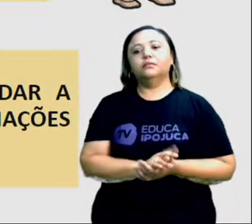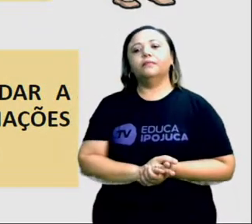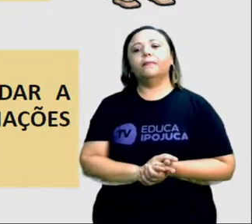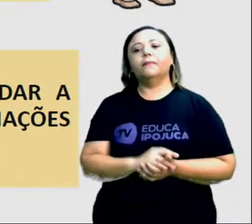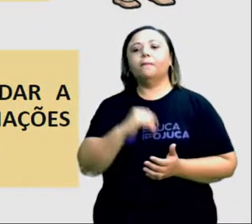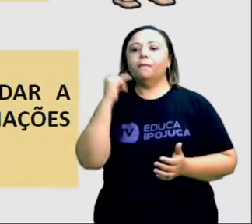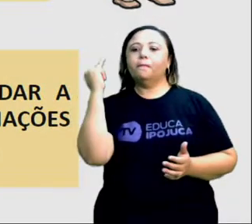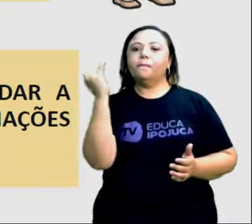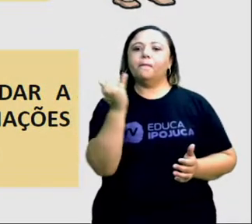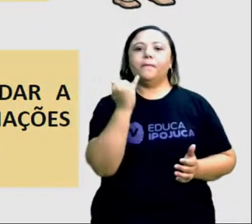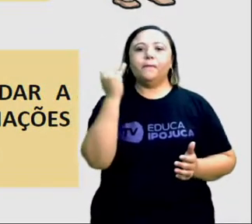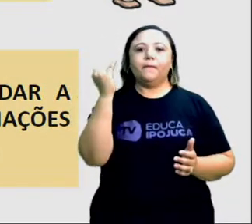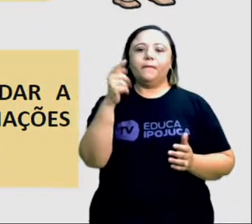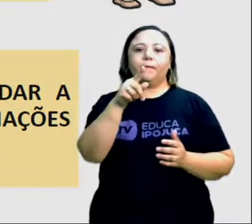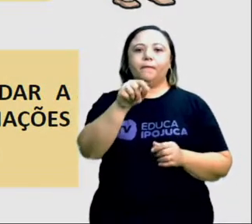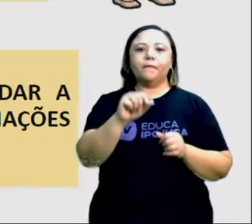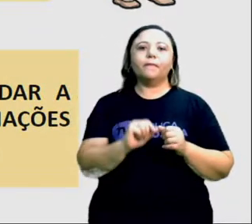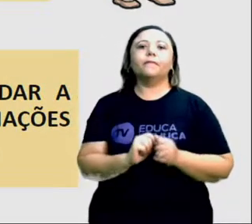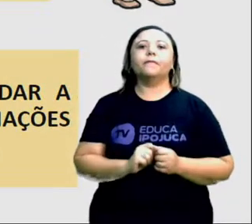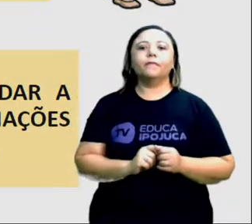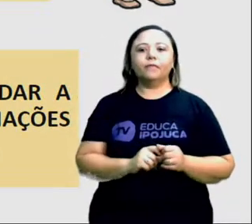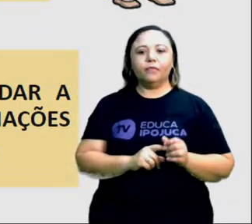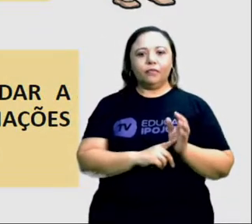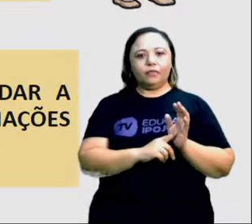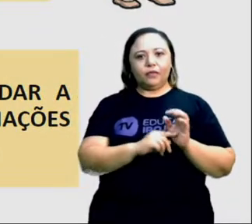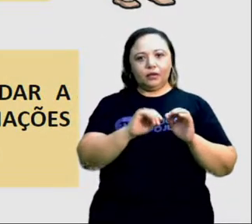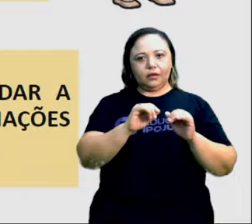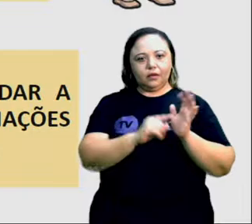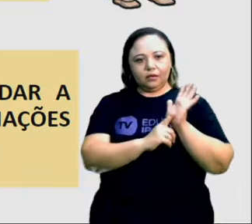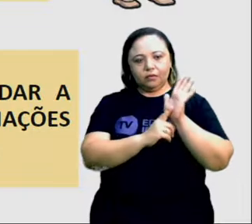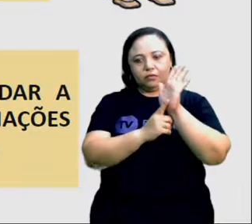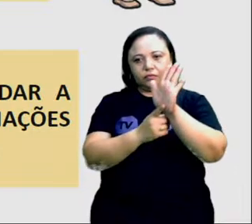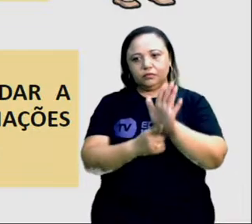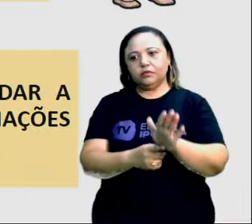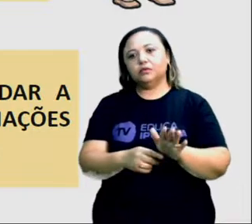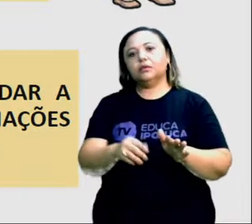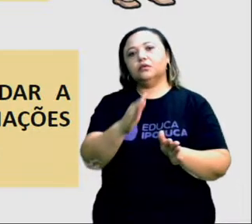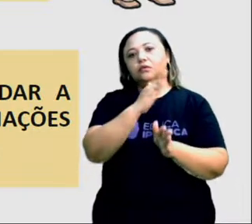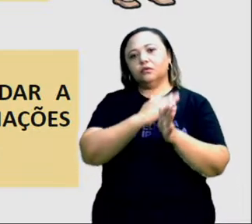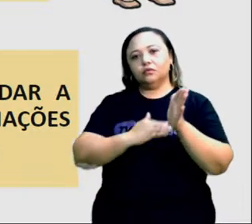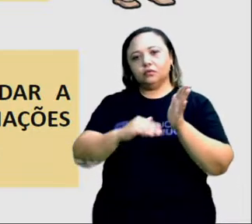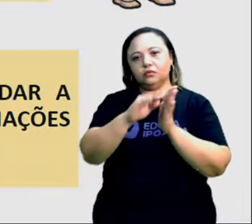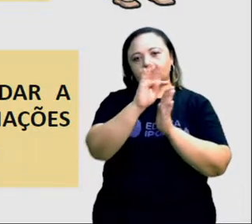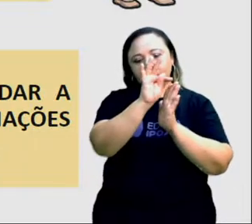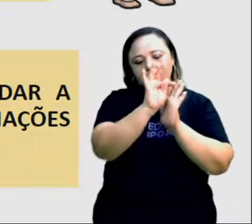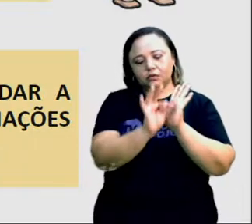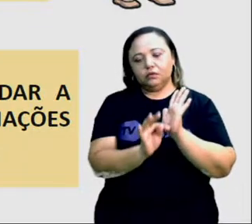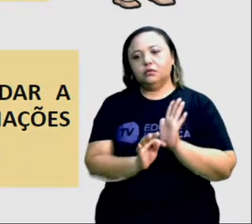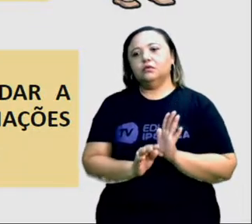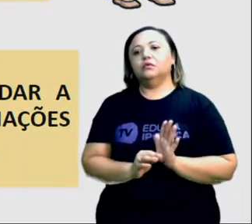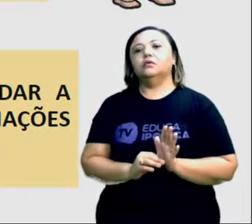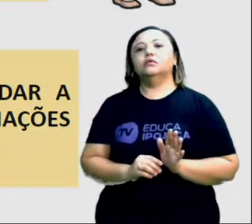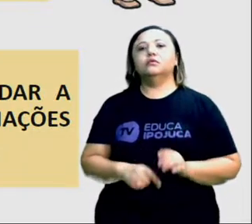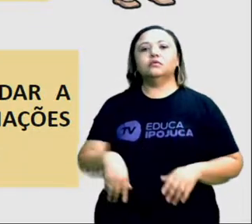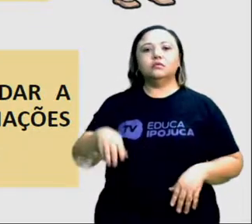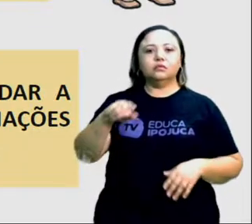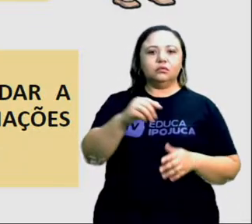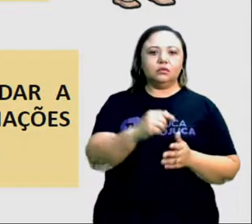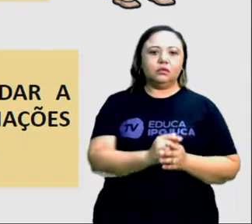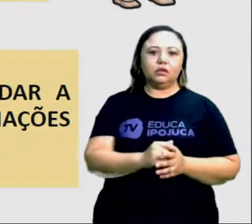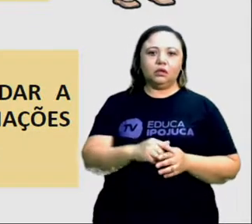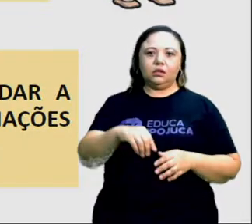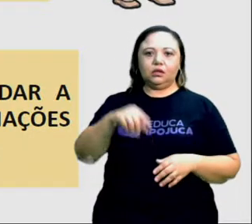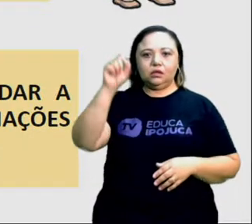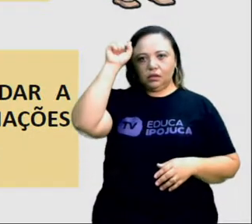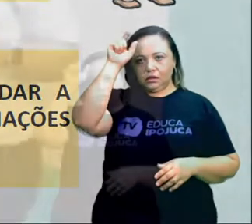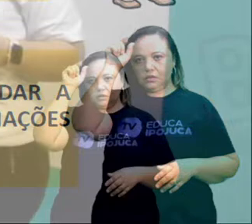É importante ainda frisar que todo texto traz a sua ideia principal e a sua ideia secundária.